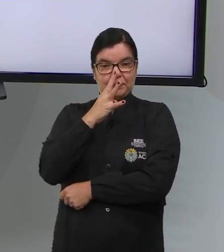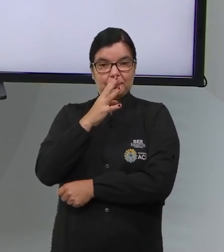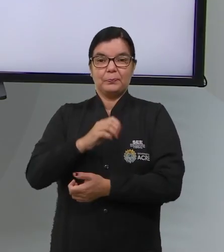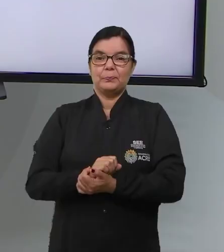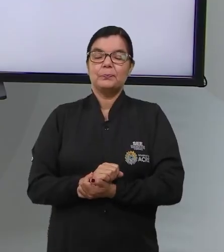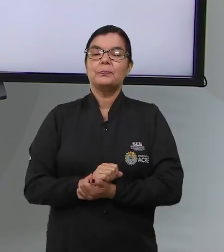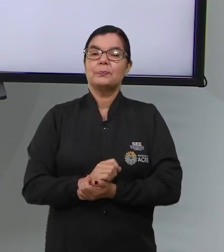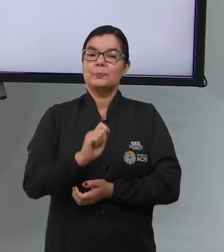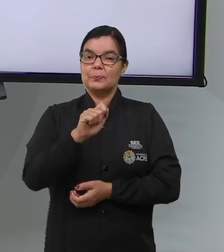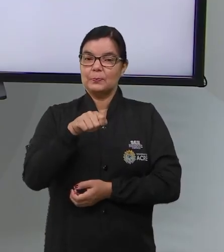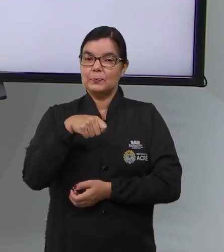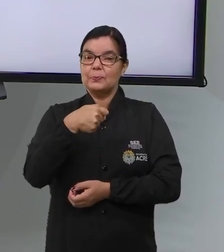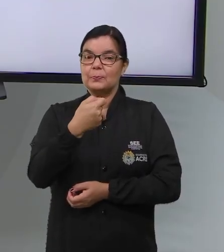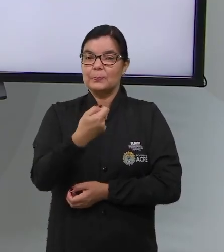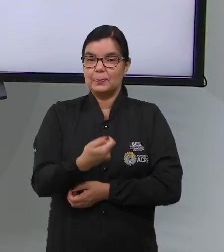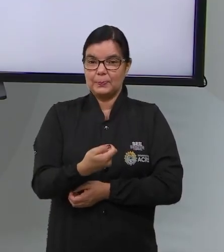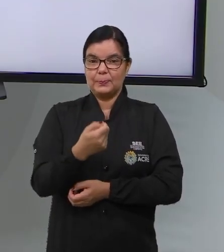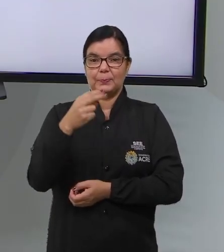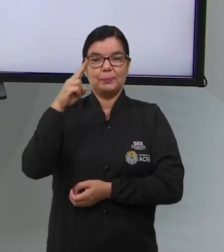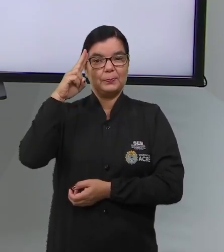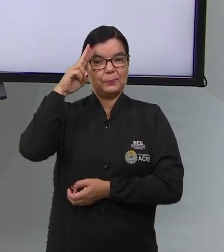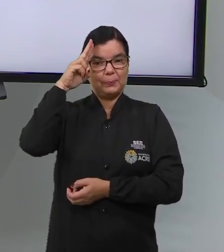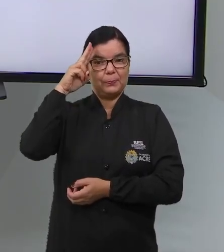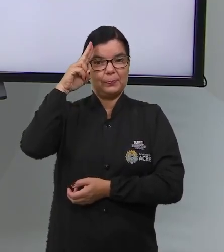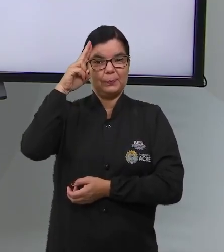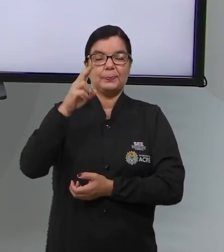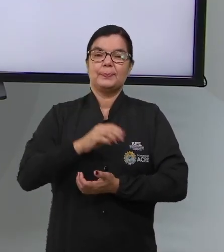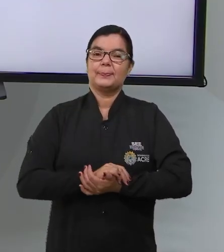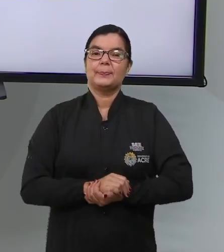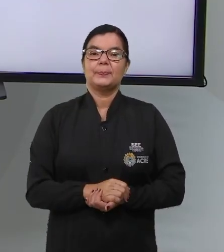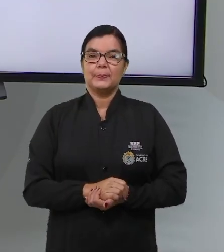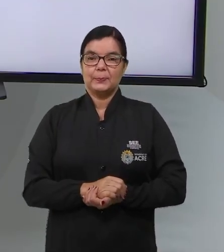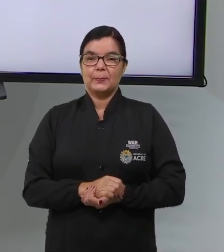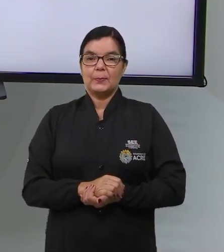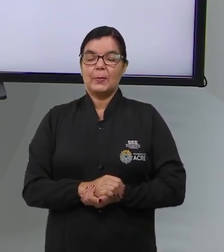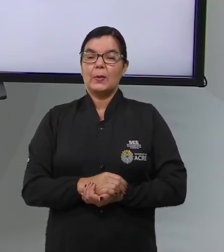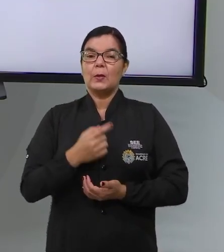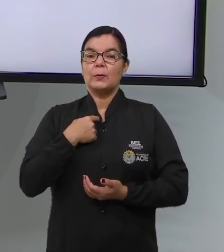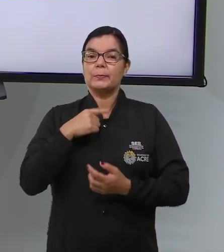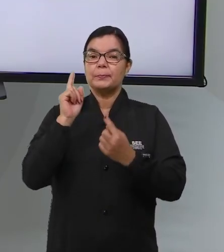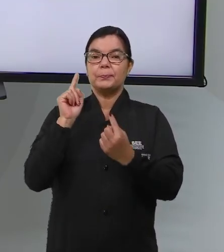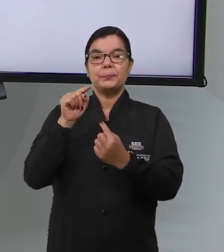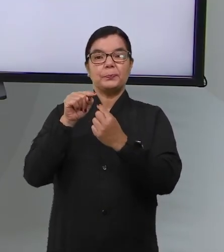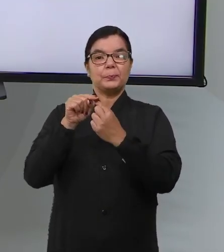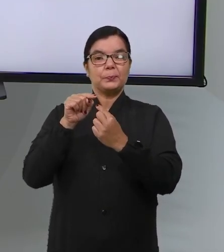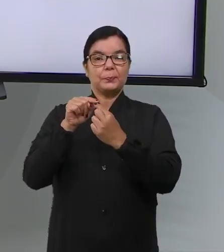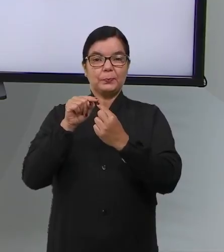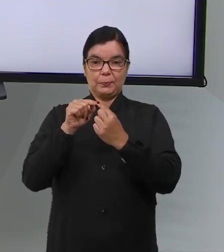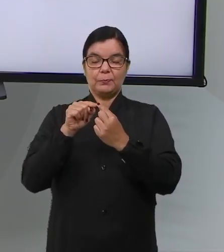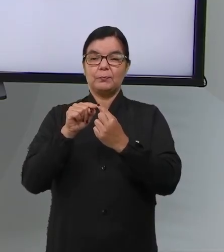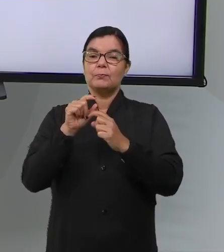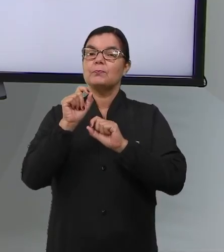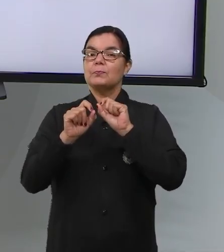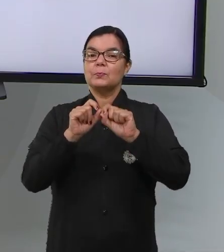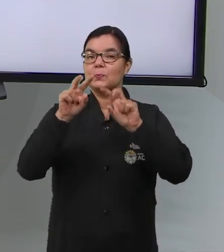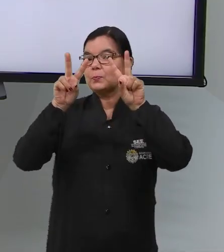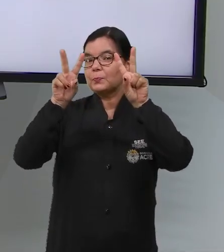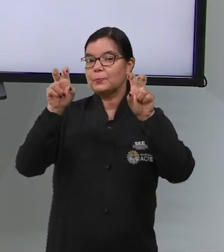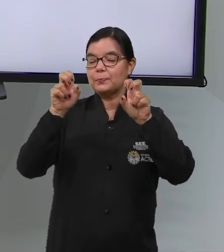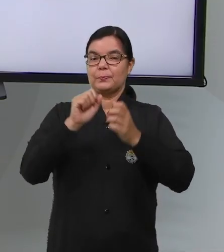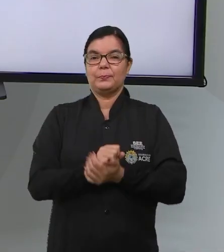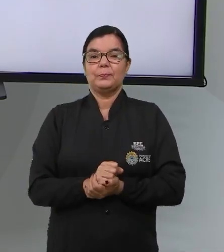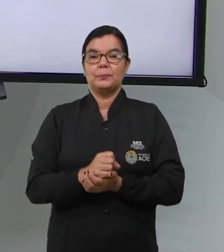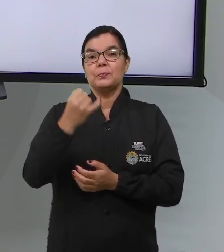videoaula, os alunos surdos, este é o meu sinal. E o nosso objeto de conhecimento é